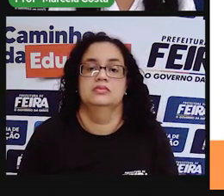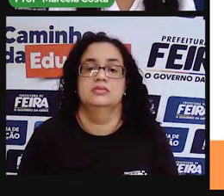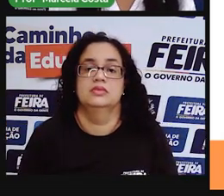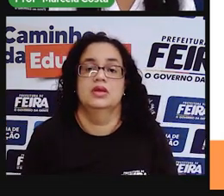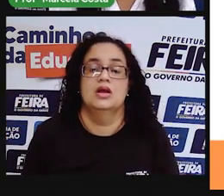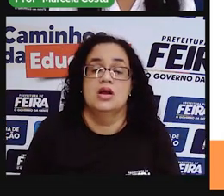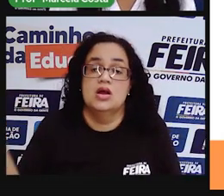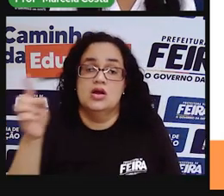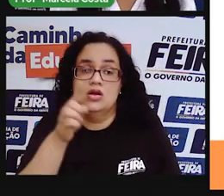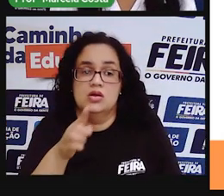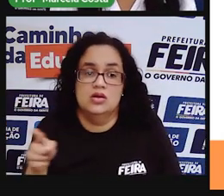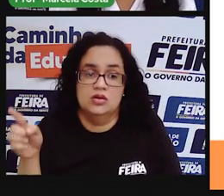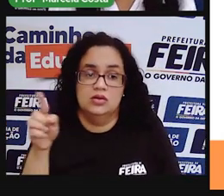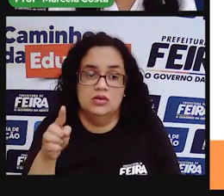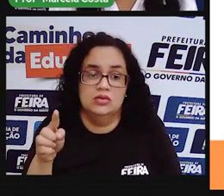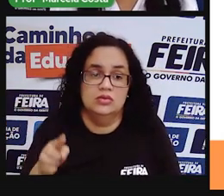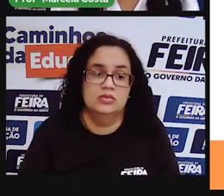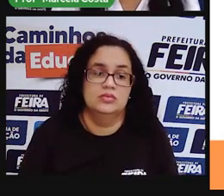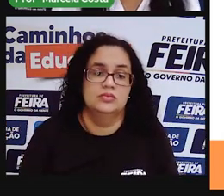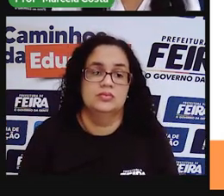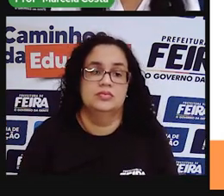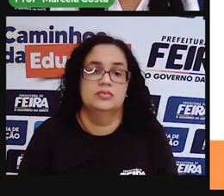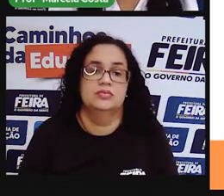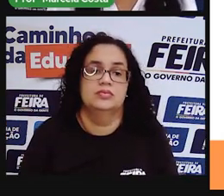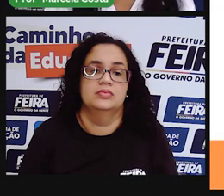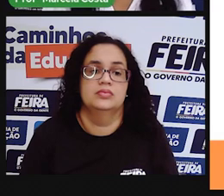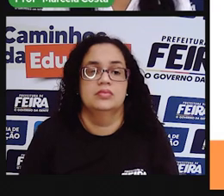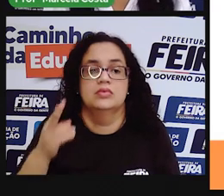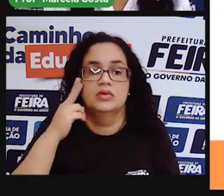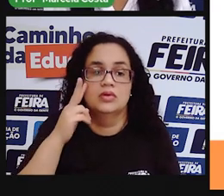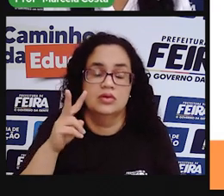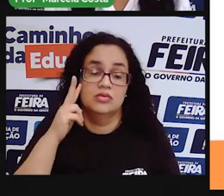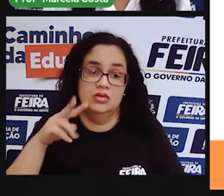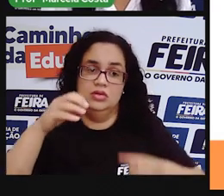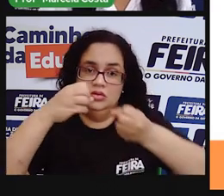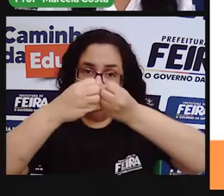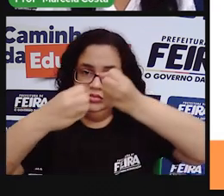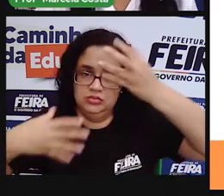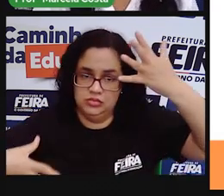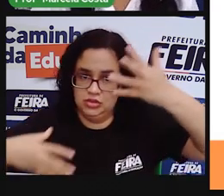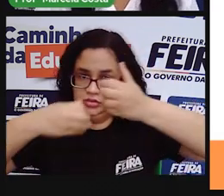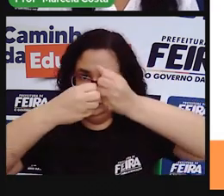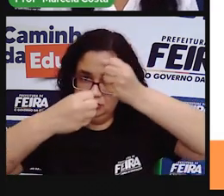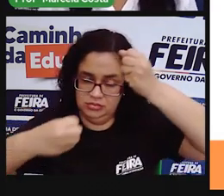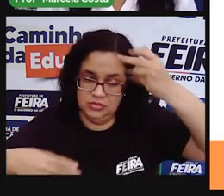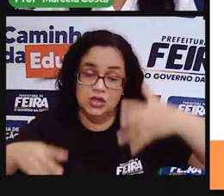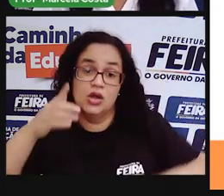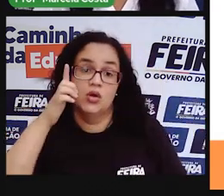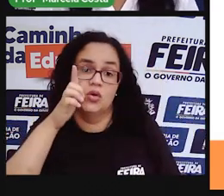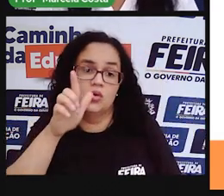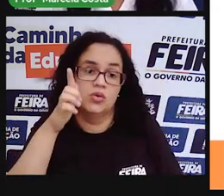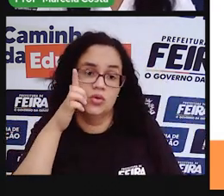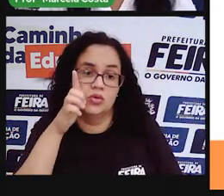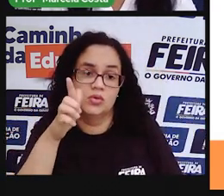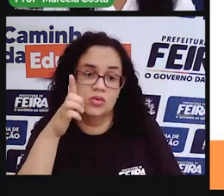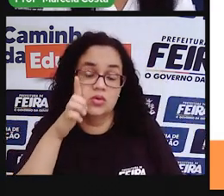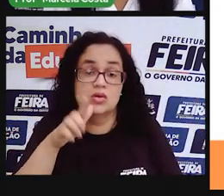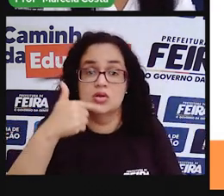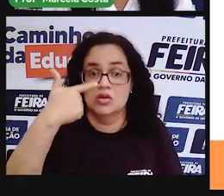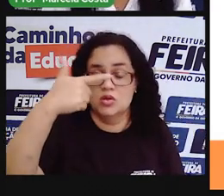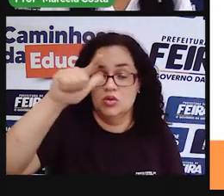Quero saber depois quantos pontos você fez. A gente vai olhar aí no chat, tá bom? Agora, crianças, tem